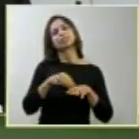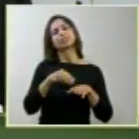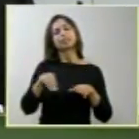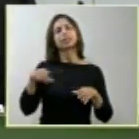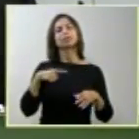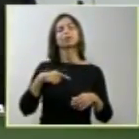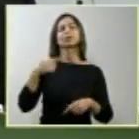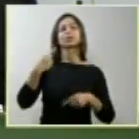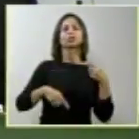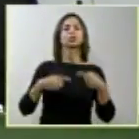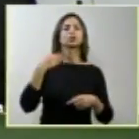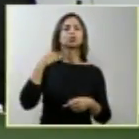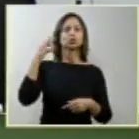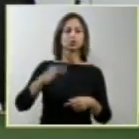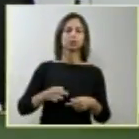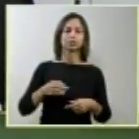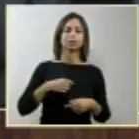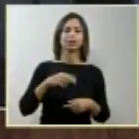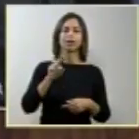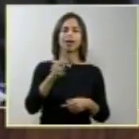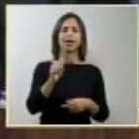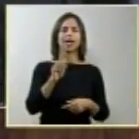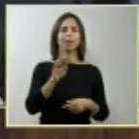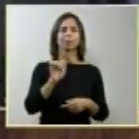juiz criminal aos habeas corpus. Né.